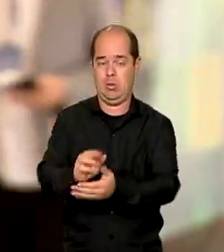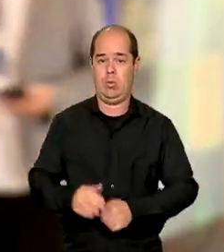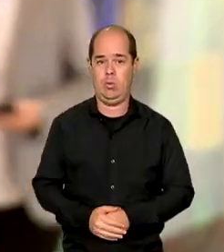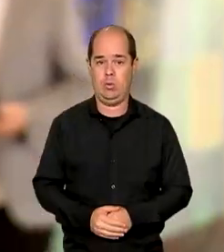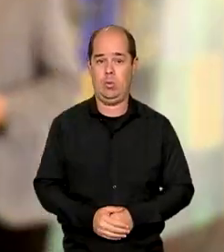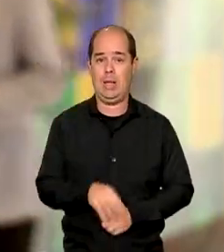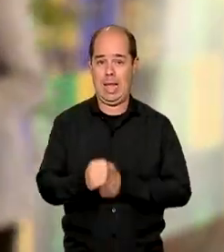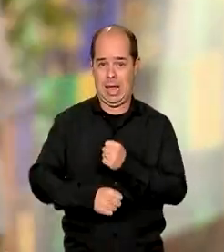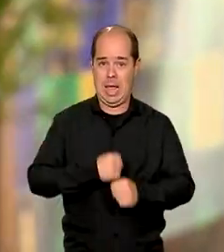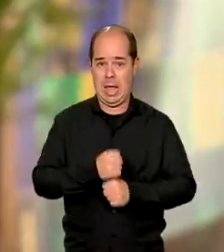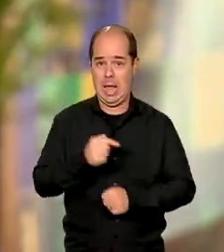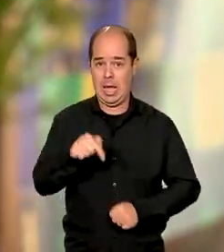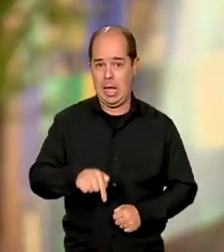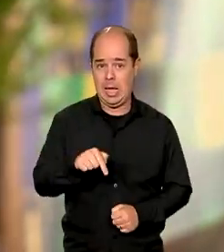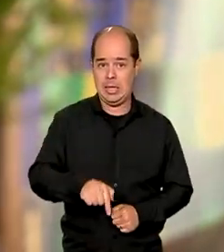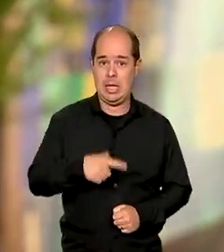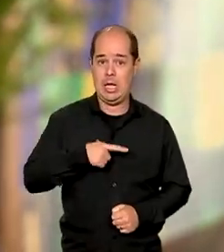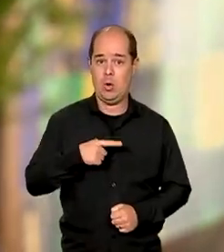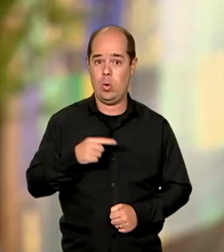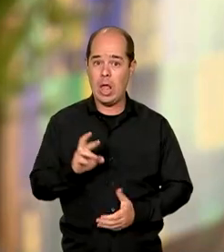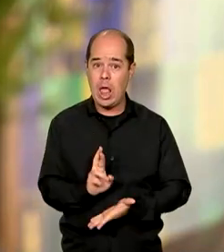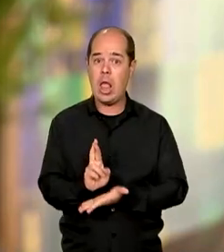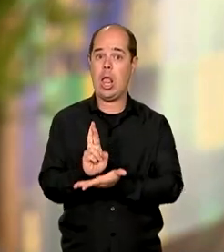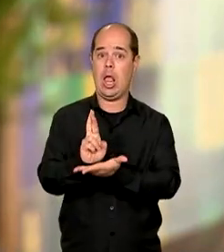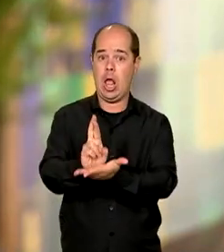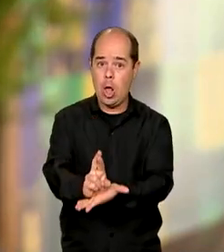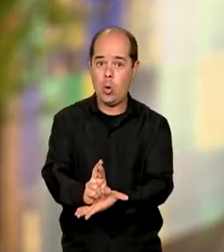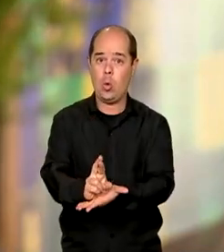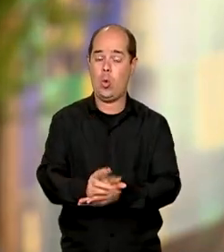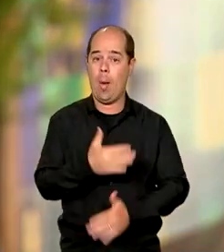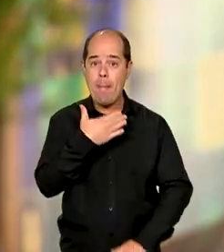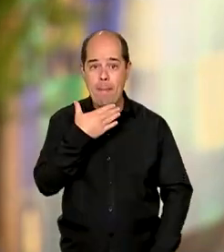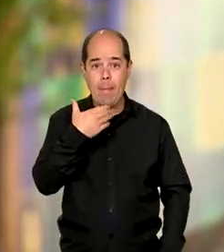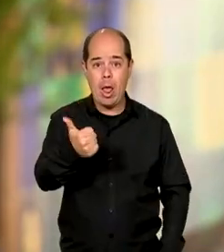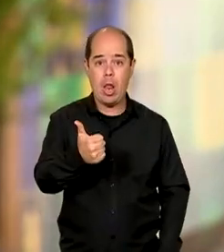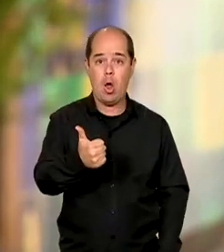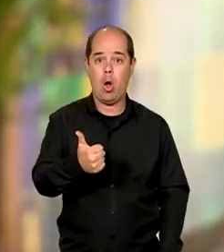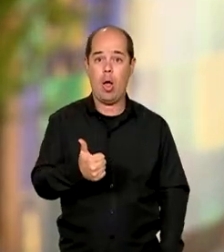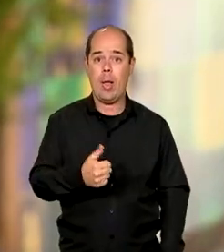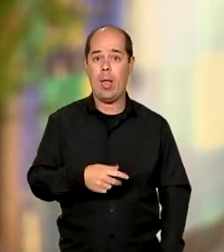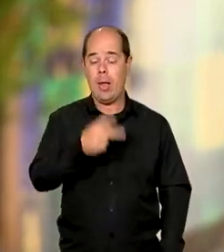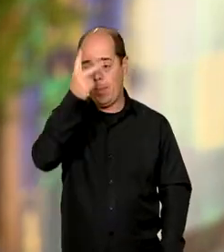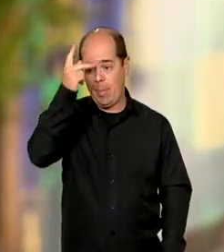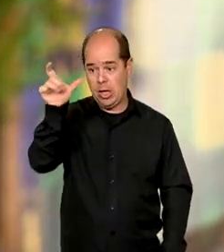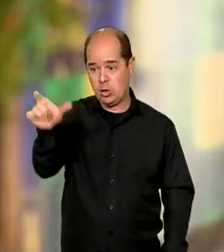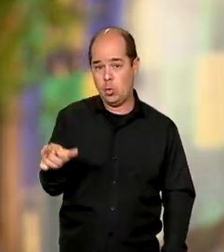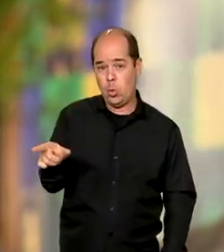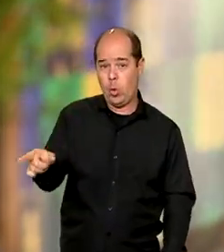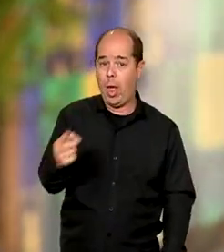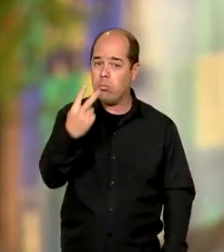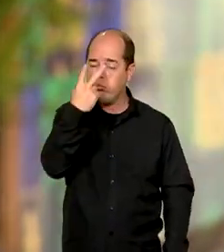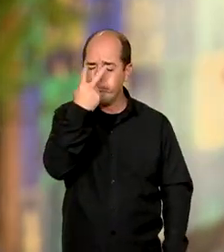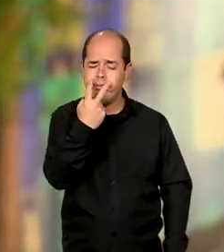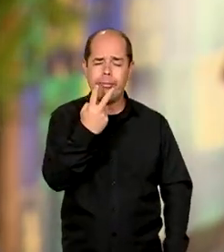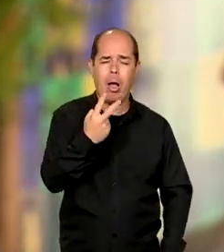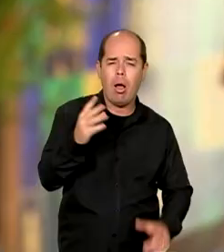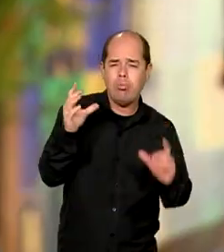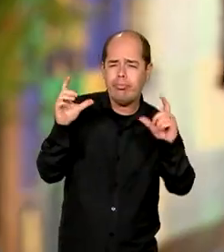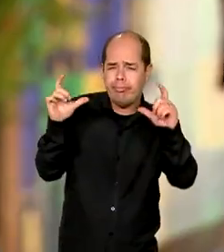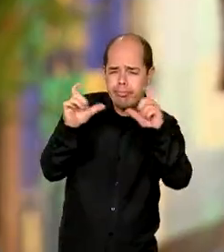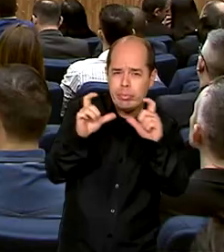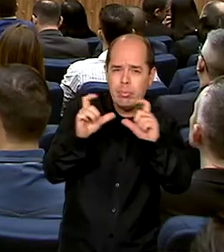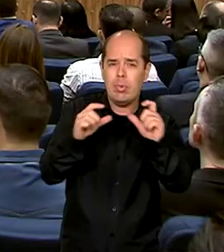aprimorou esses recursos de acessibilidade, oportunizando que as pessoas com deficiência visual pudessem também selecionar o cartão